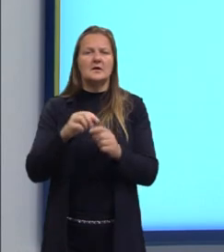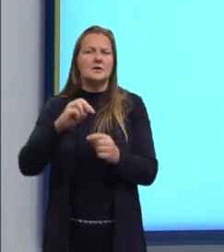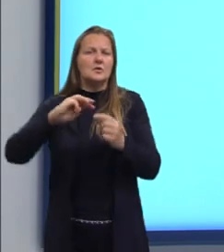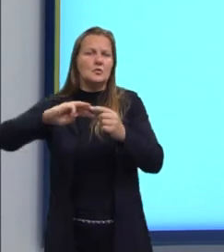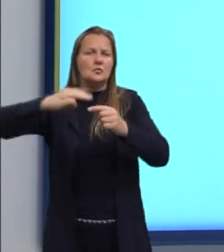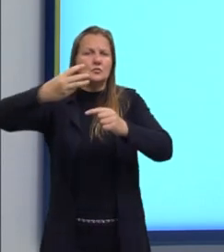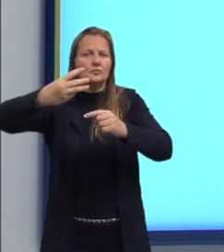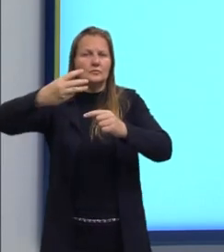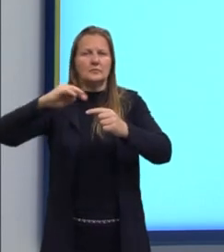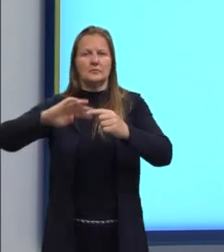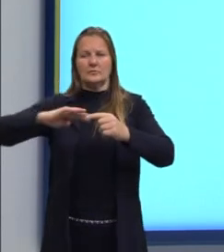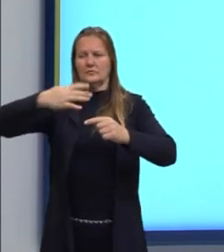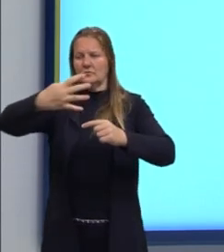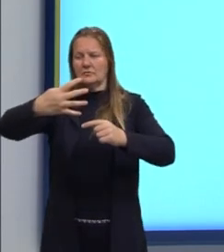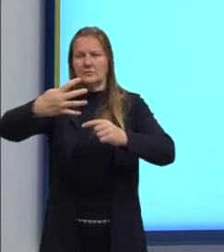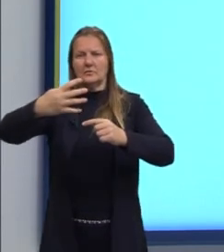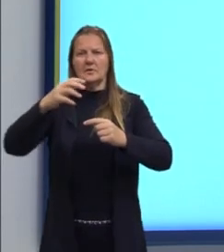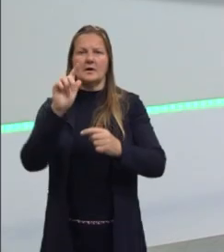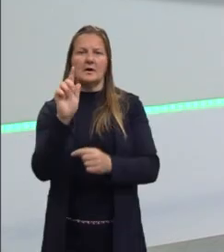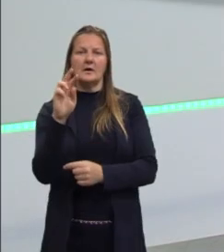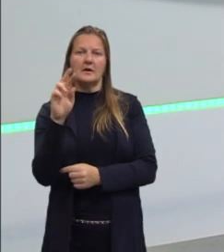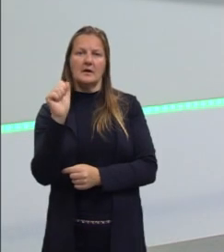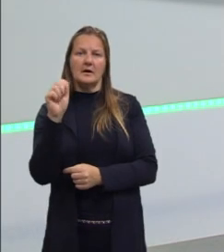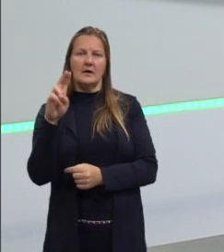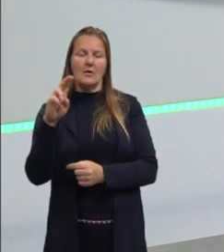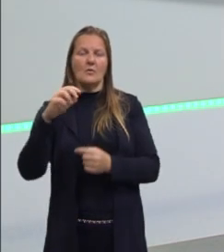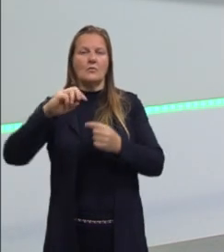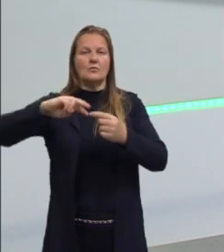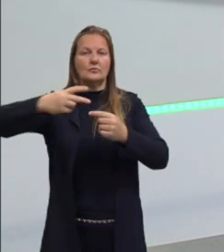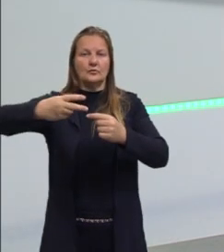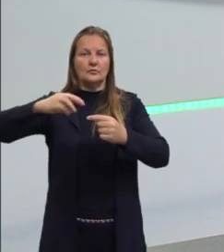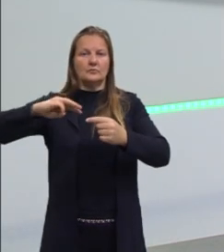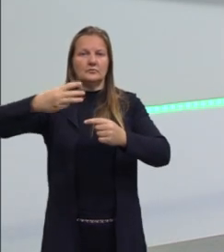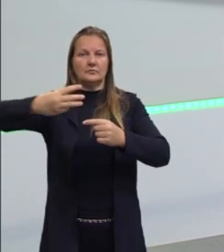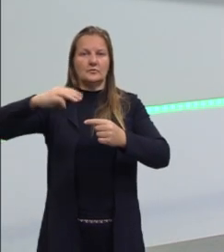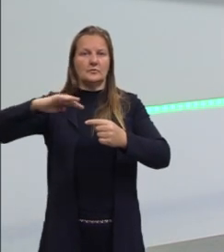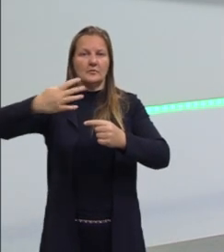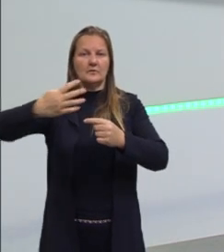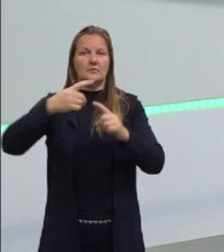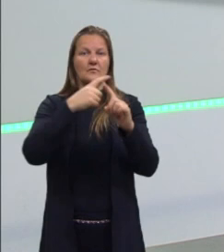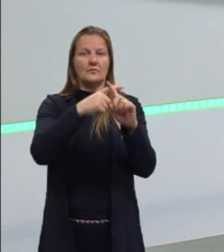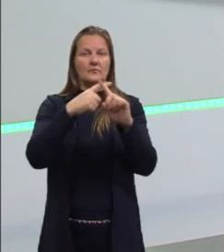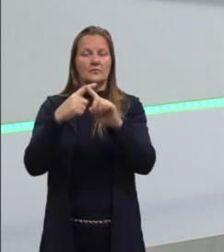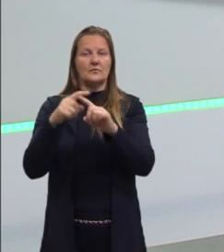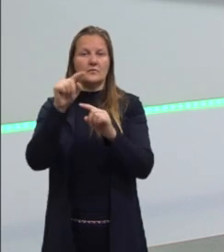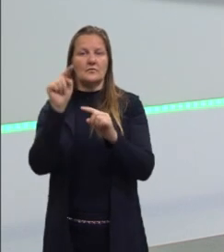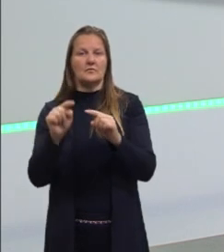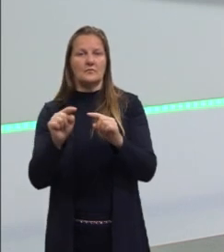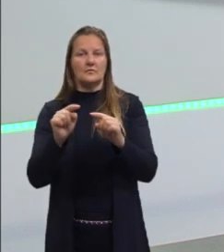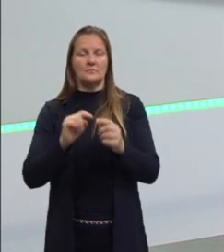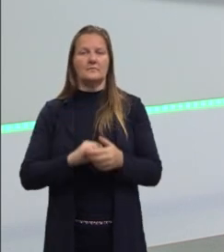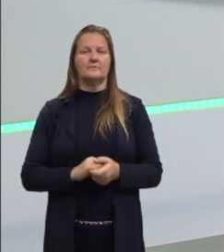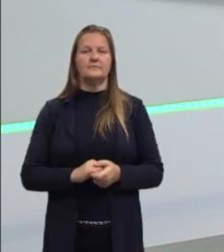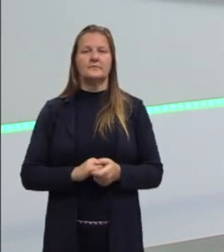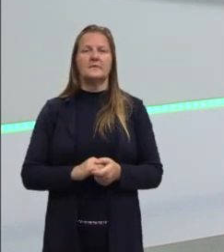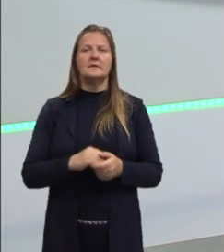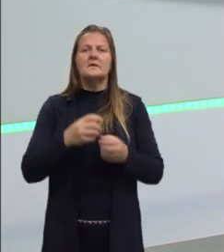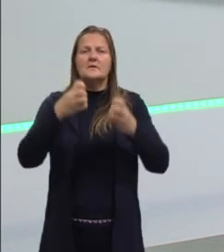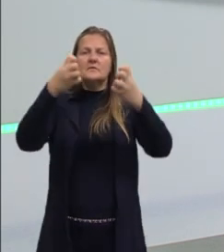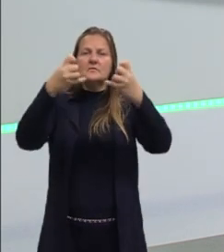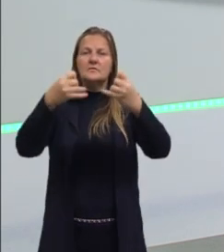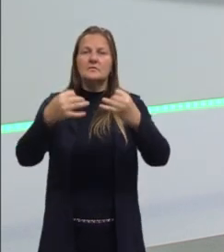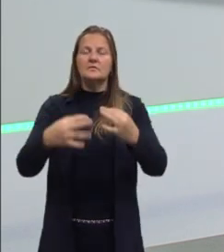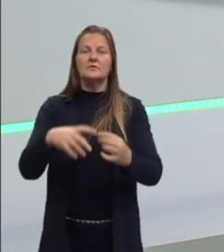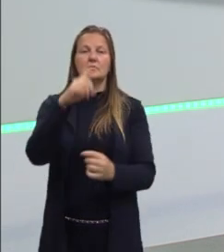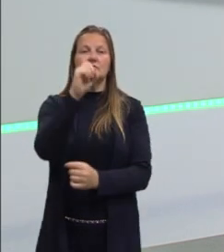grau 3 de grau 4 né onde nós teríamos uma multiplicação de incógnitas porque quando a gente fala em